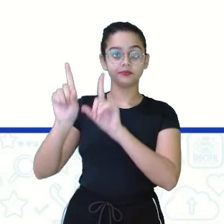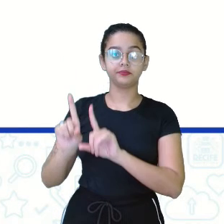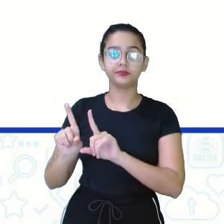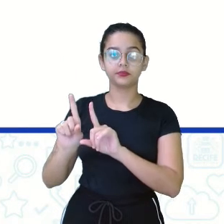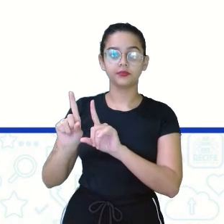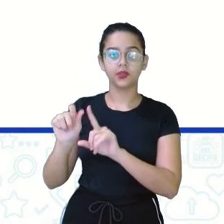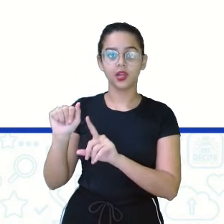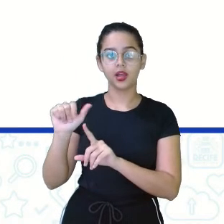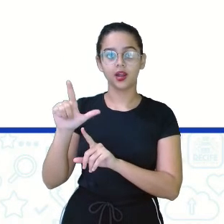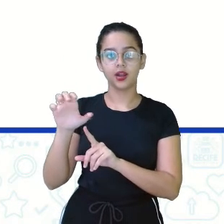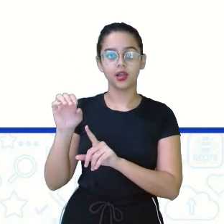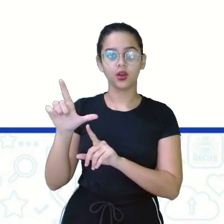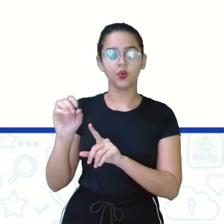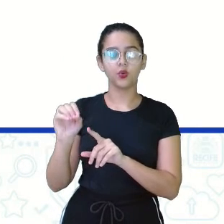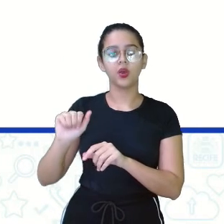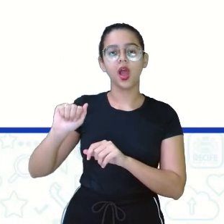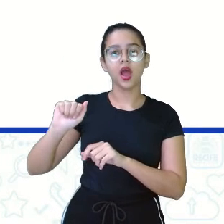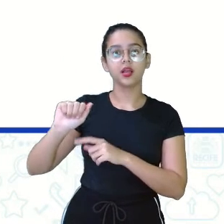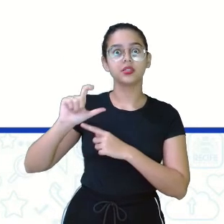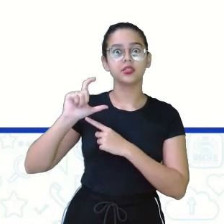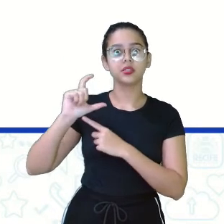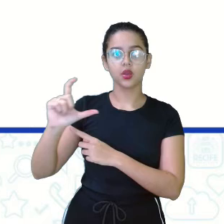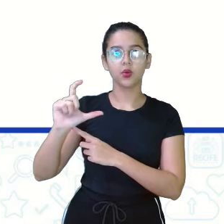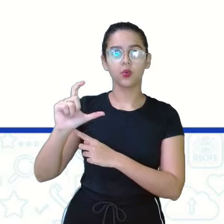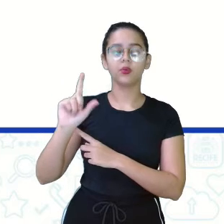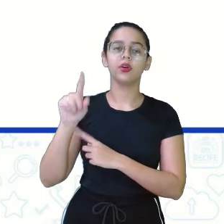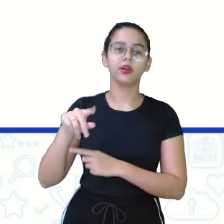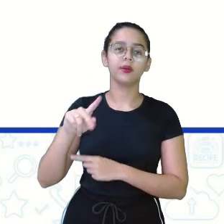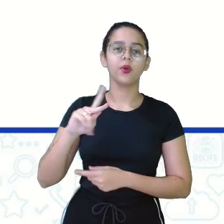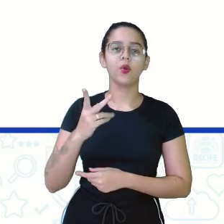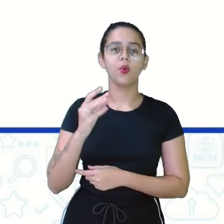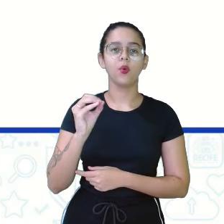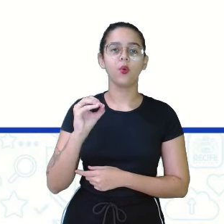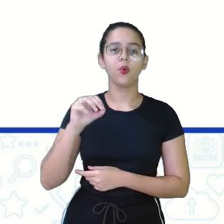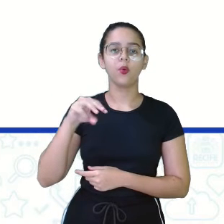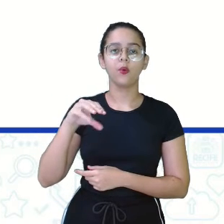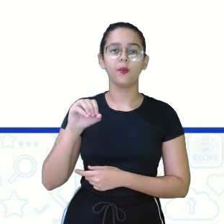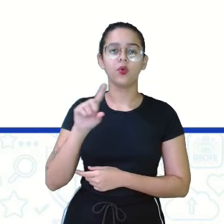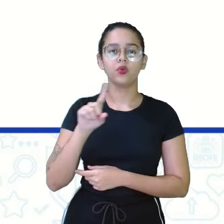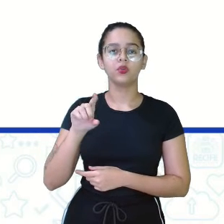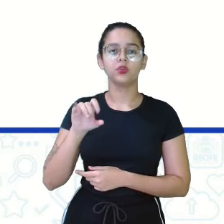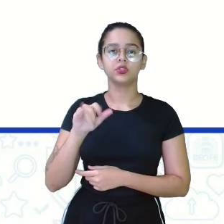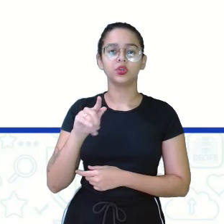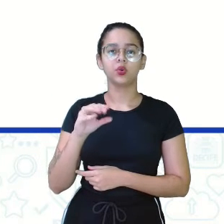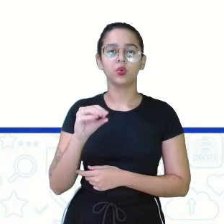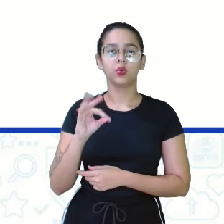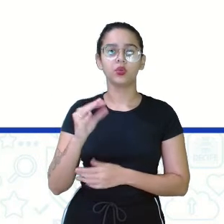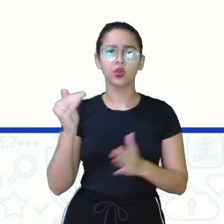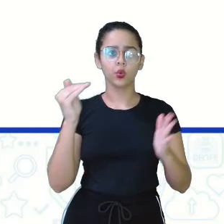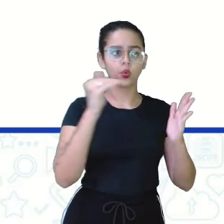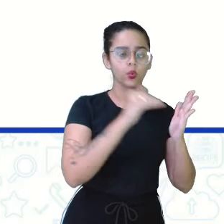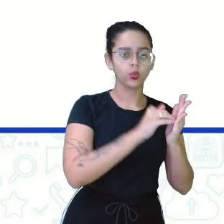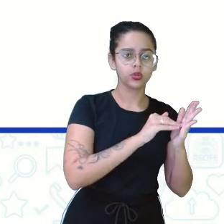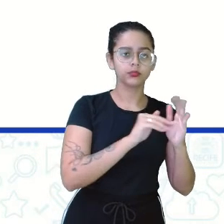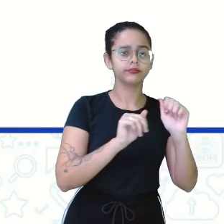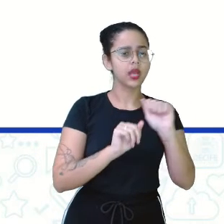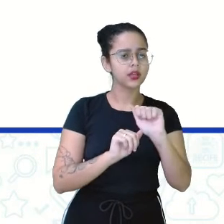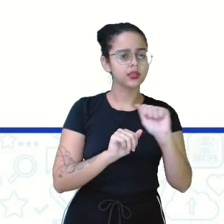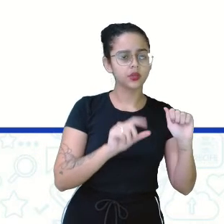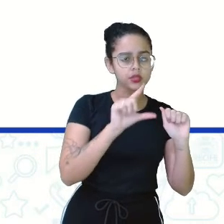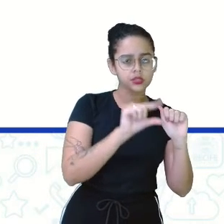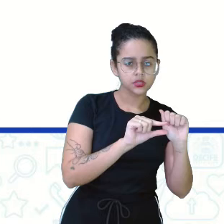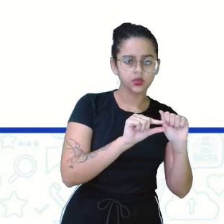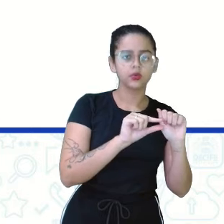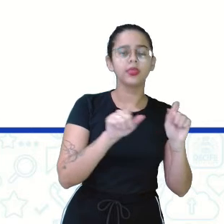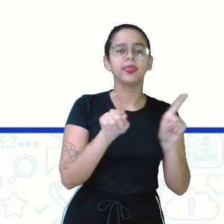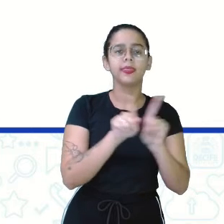genes alelos, né? Azão. São homozigotos. E o último par, azinho, também homozigotos. São